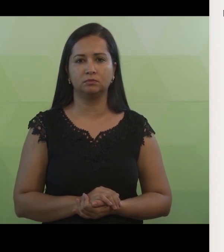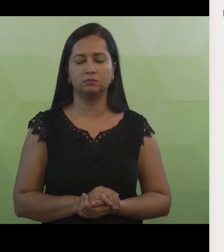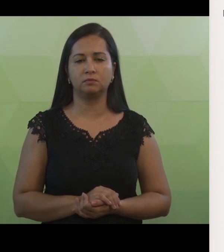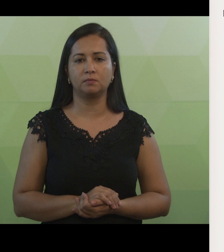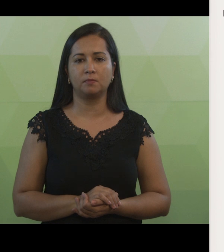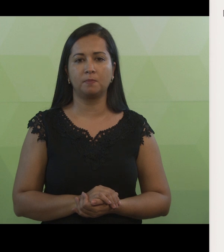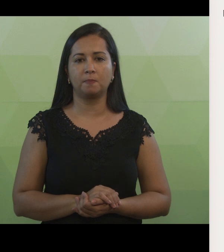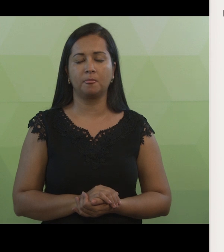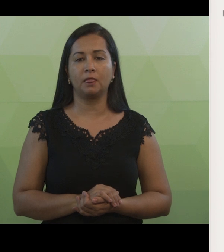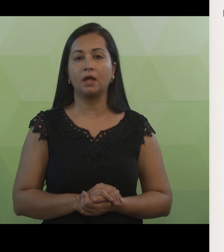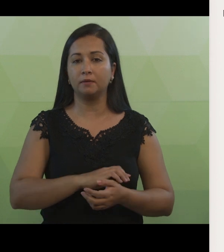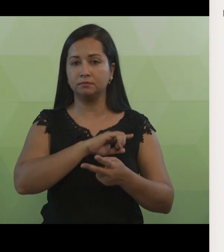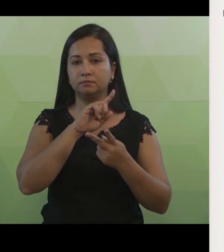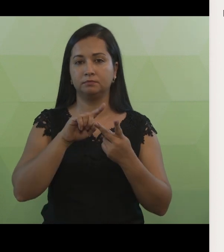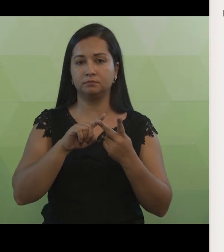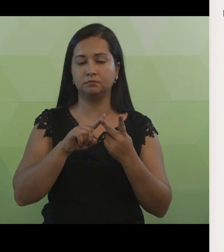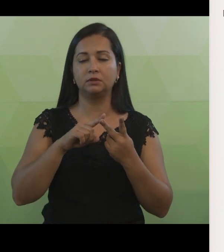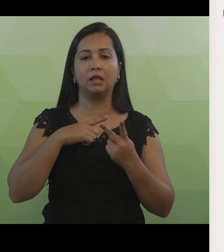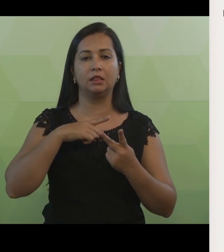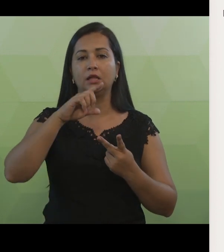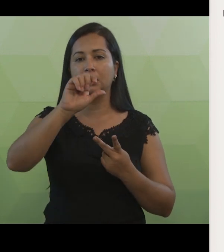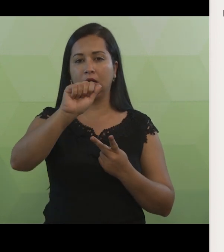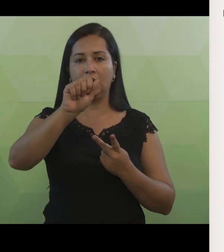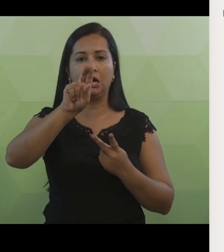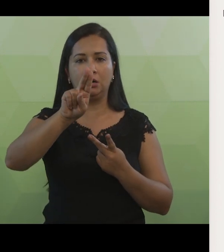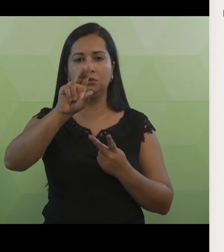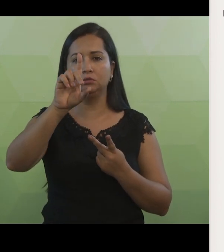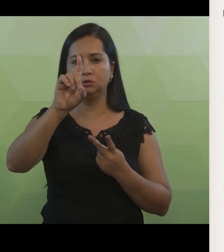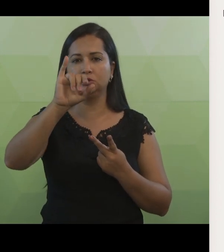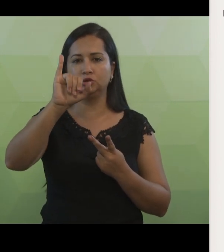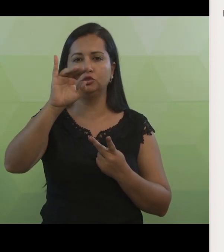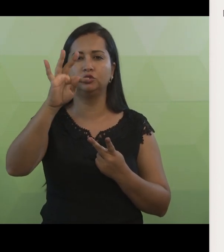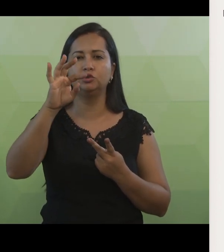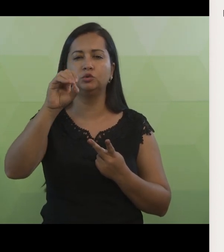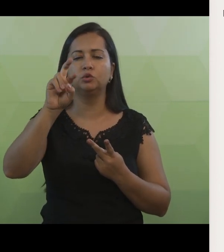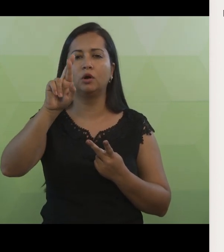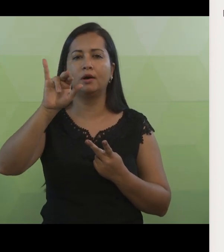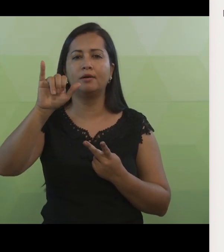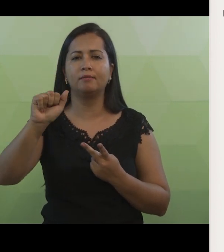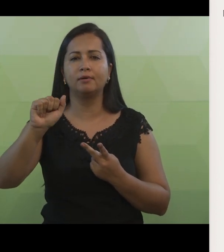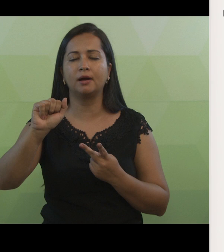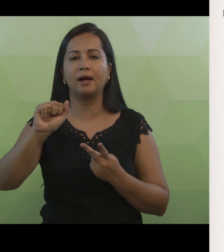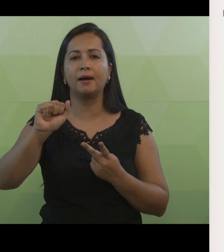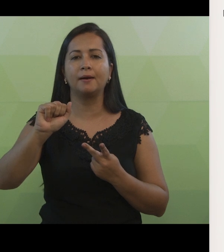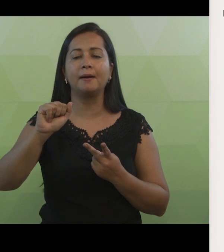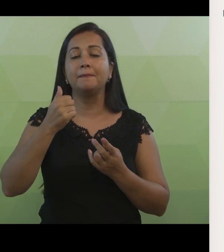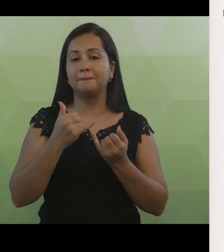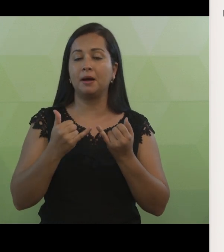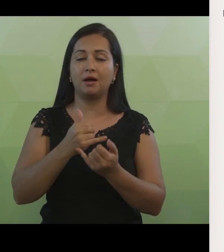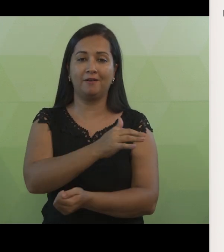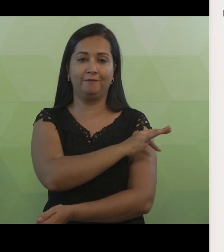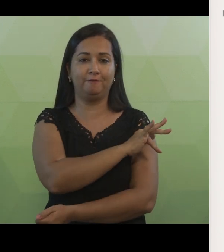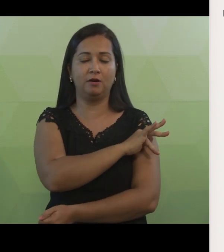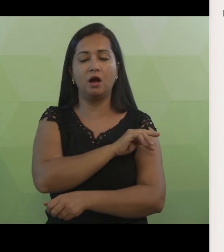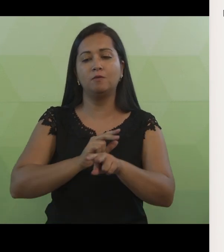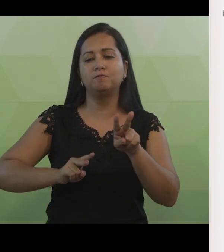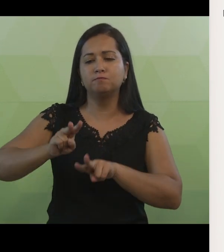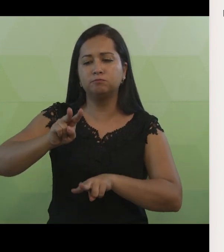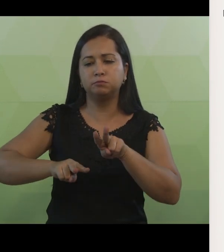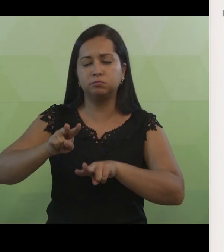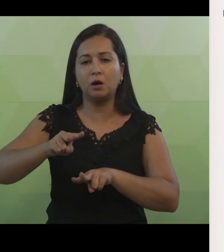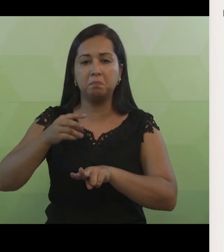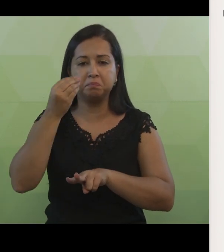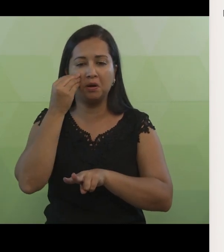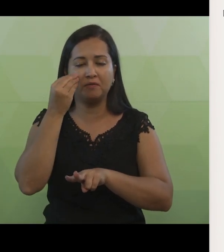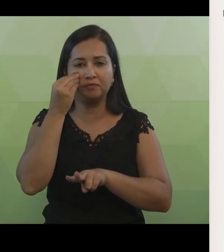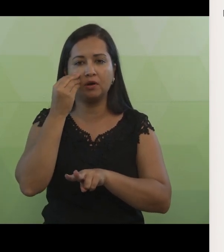Na segunda parte será a parte de auditoria. Será apresentado conceitos de auditoria e alguns padrões a serem obedecidos pelos auditores